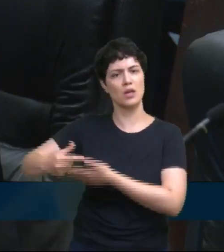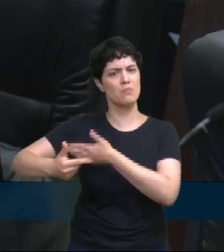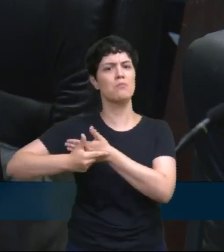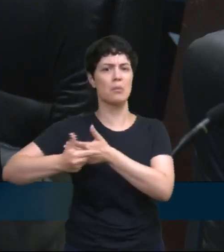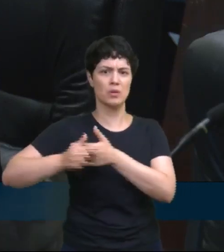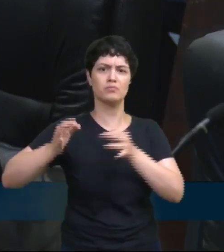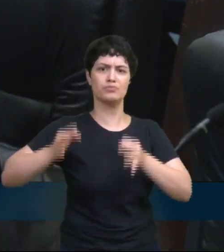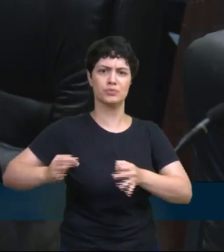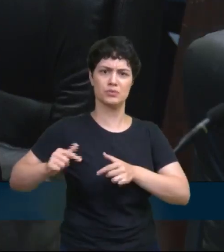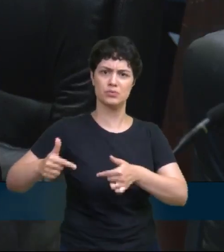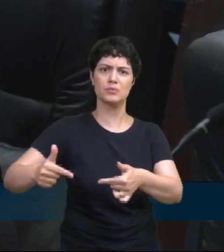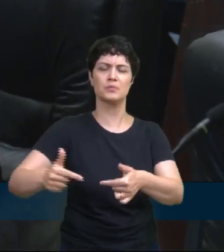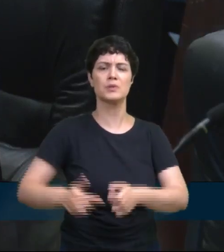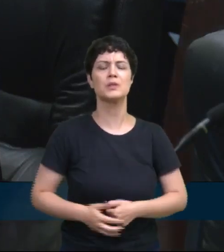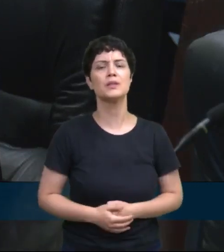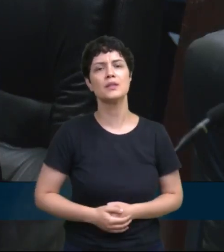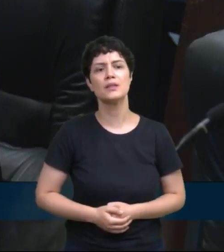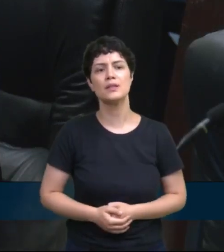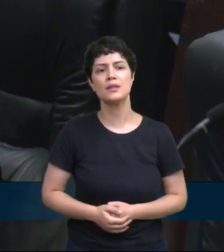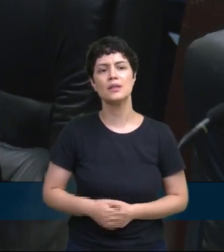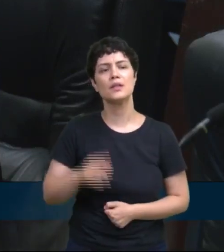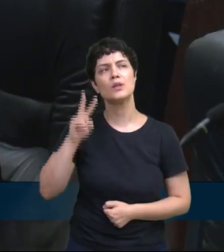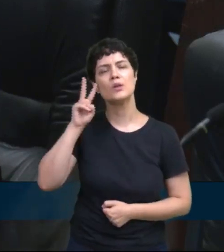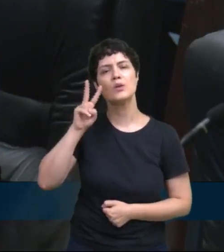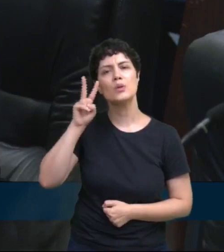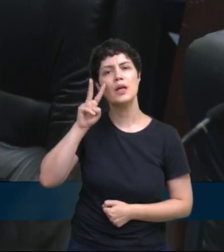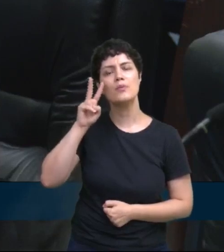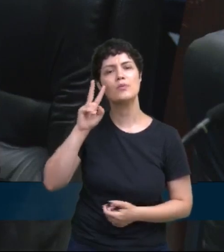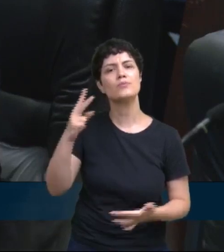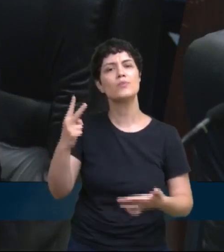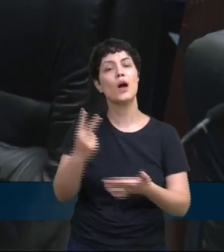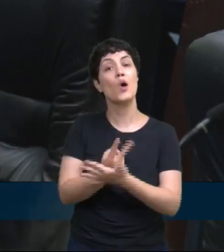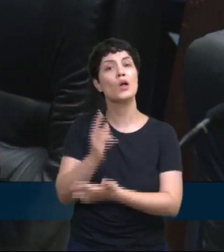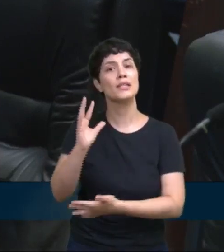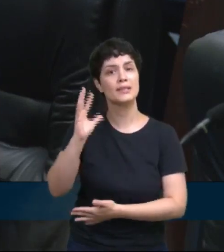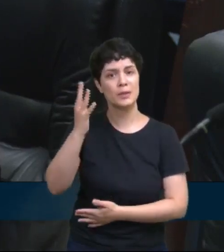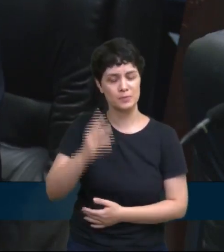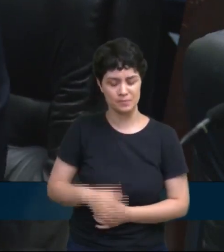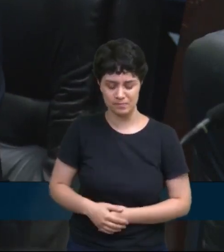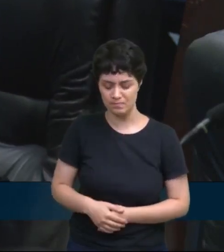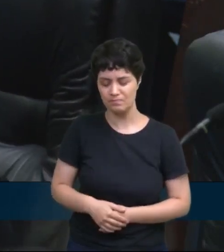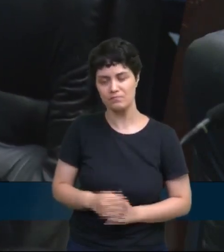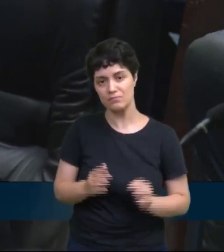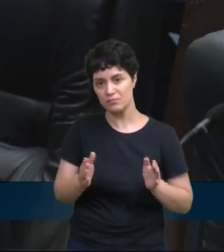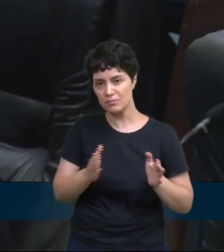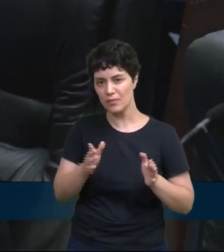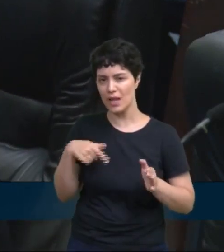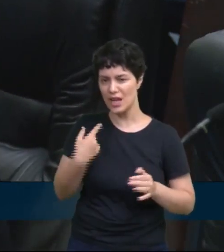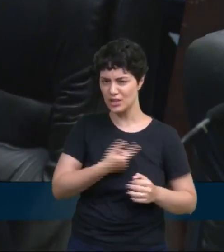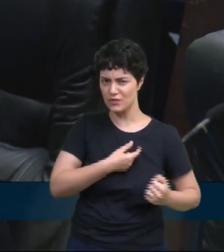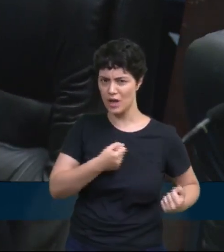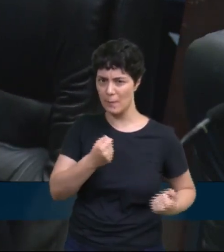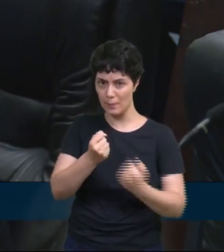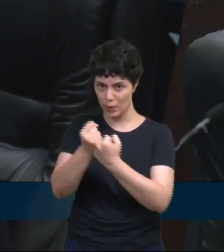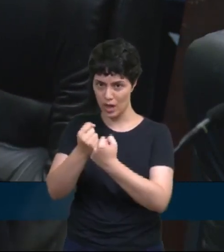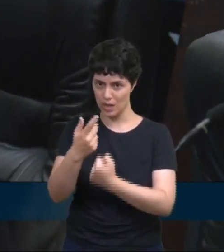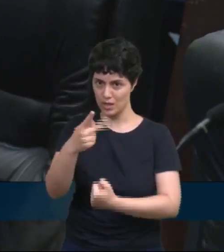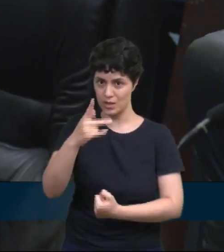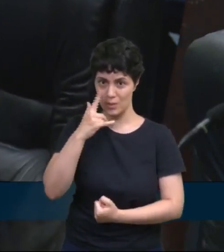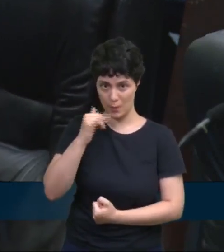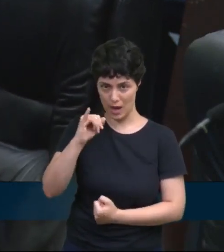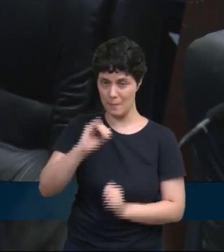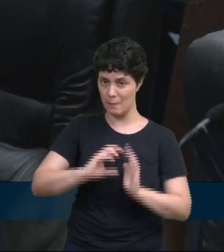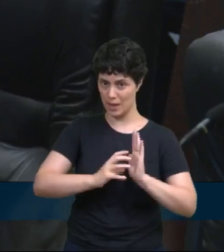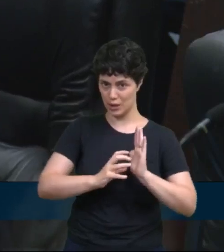de uma história, na hora que nós fomos apoiar o teu pai, nós entregamos um documento do nosso partido